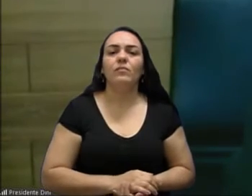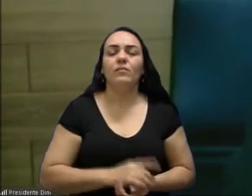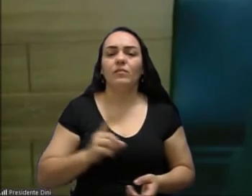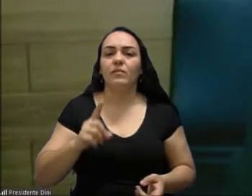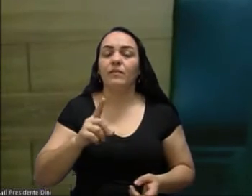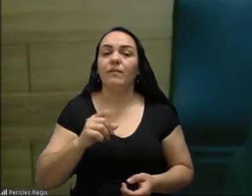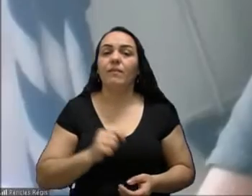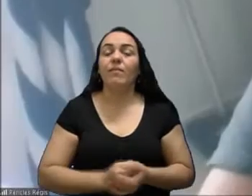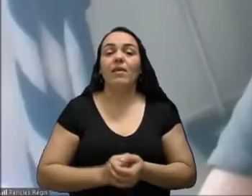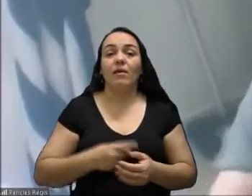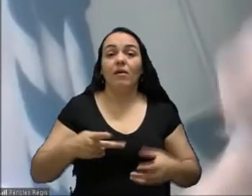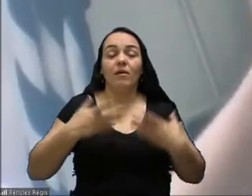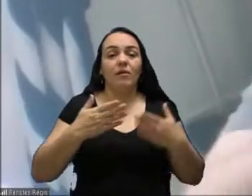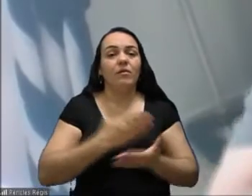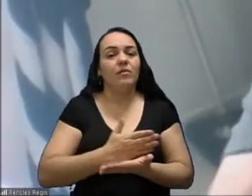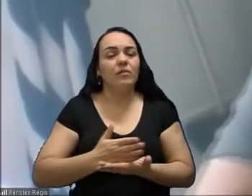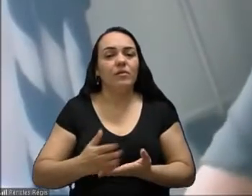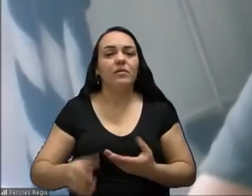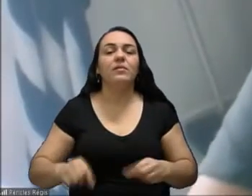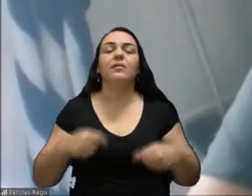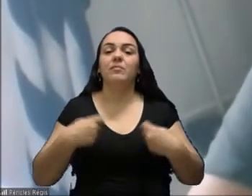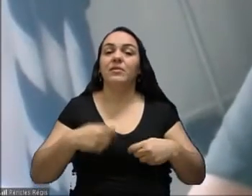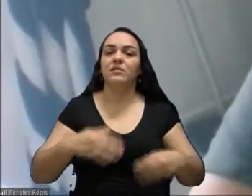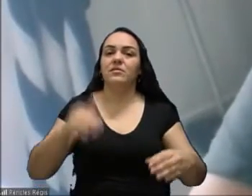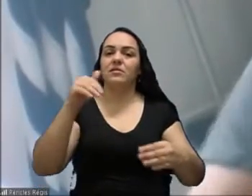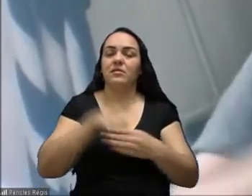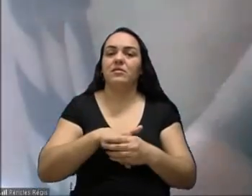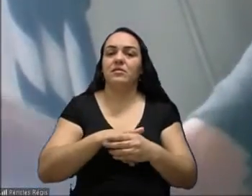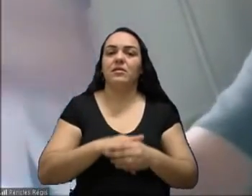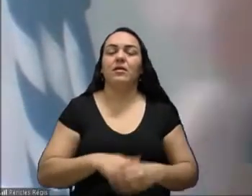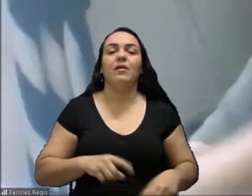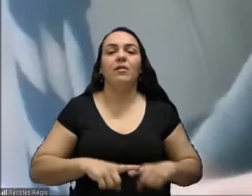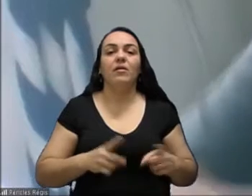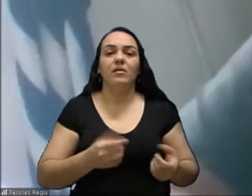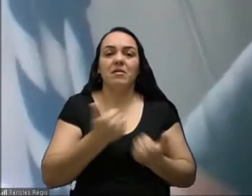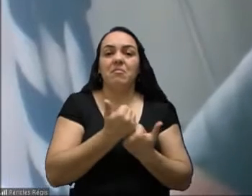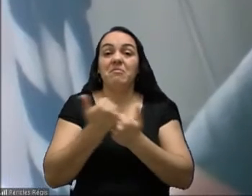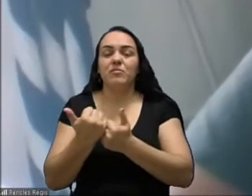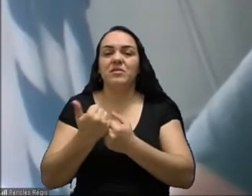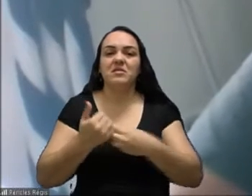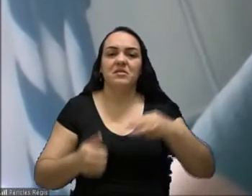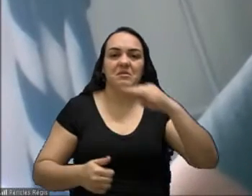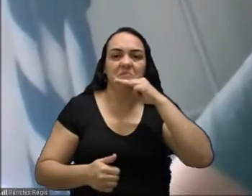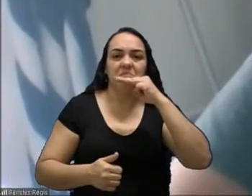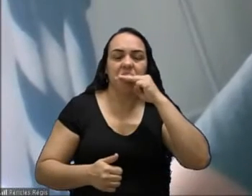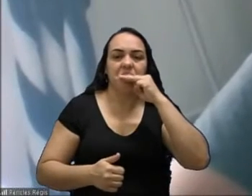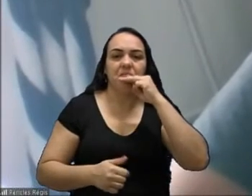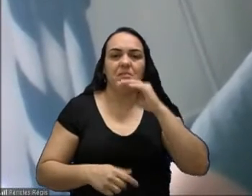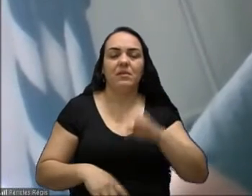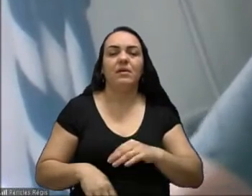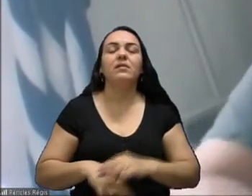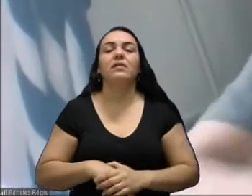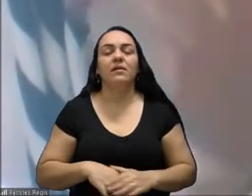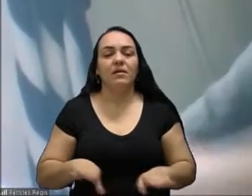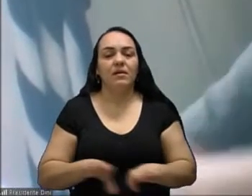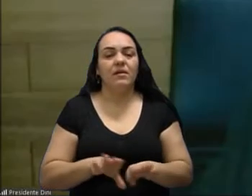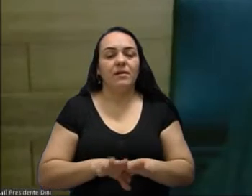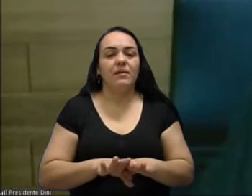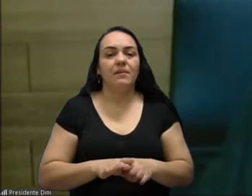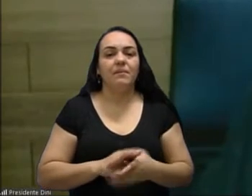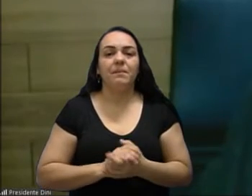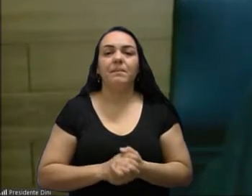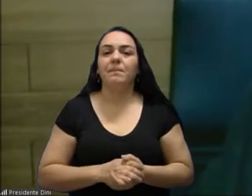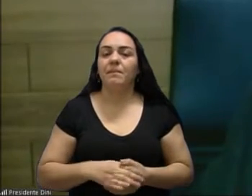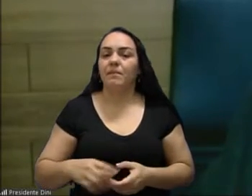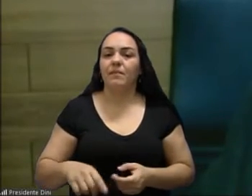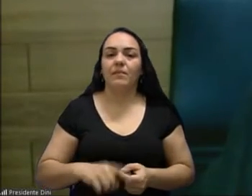não foi atendido que é o suplente do Martínez ai vem falar pra mim que tá certo o o senhor tá fazendo não é porque eu sou do mesmo